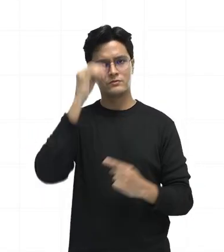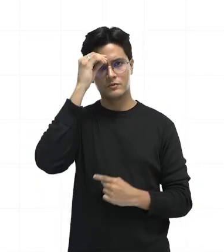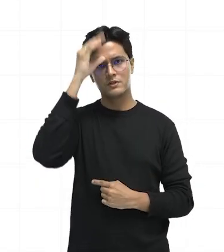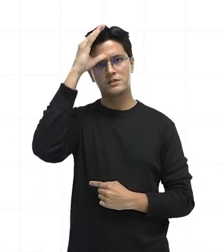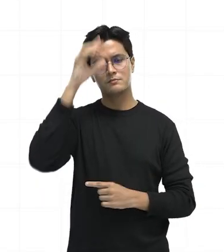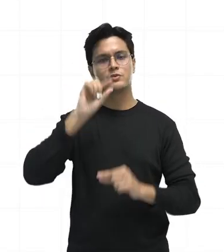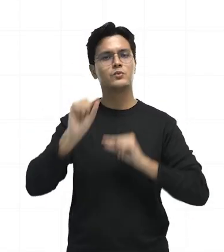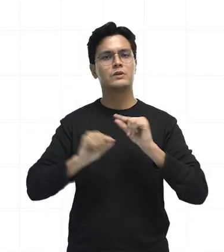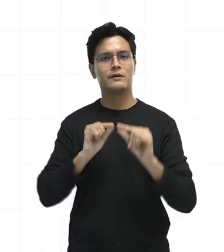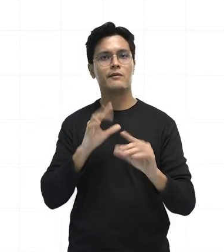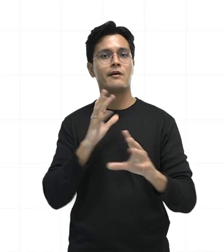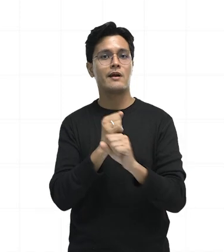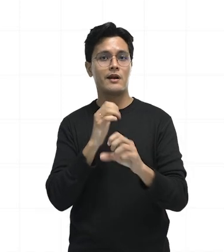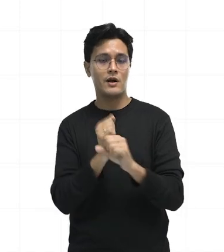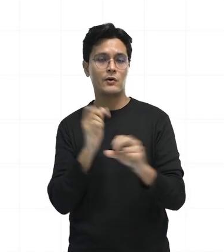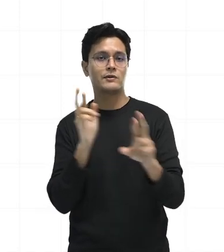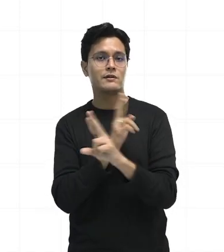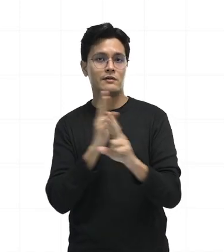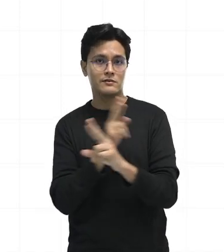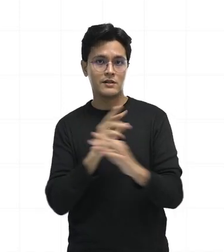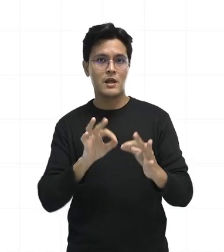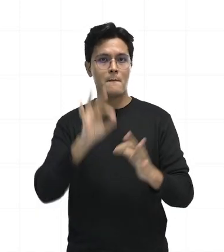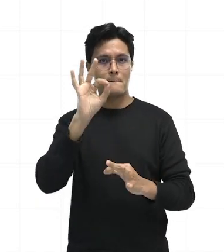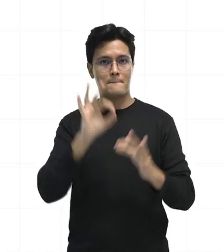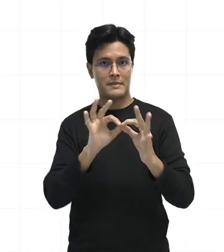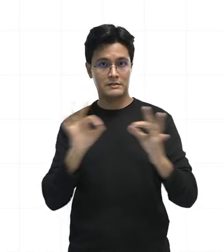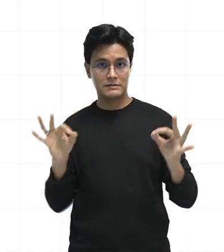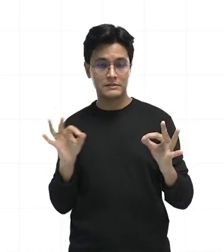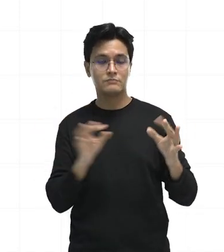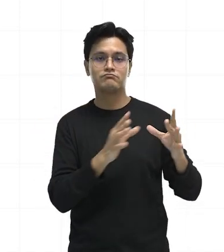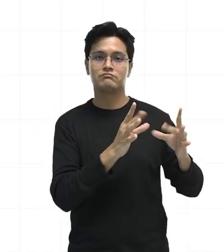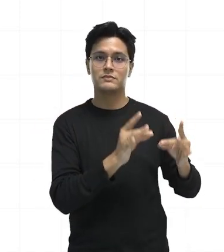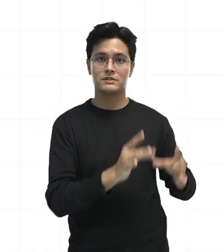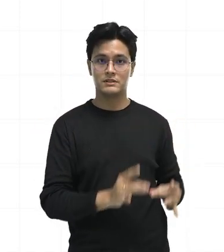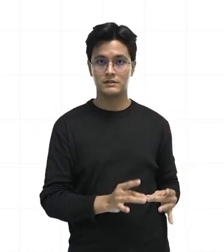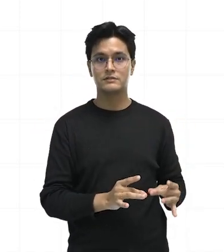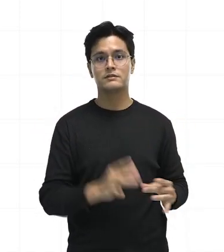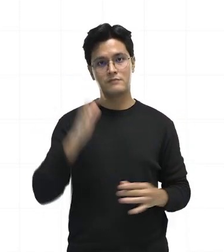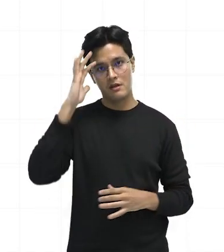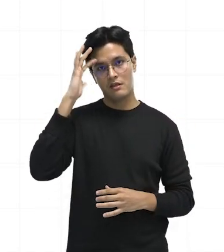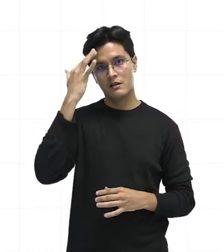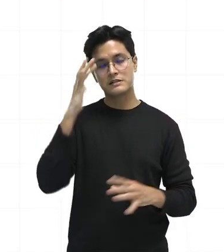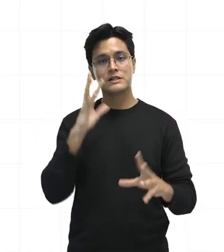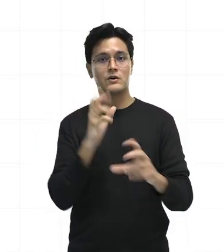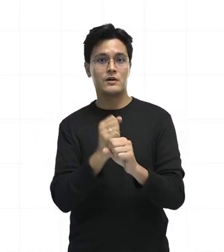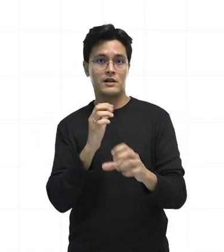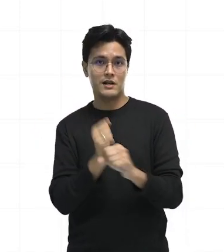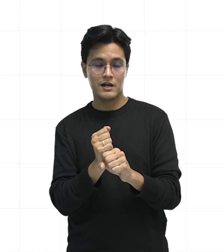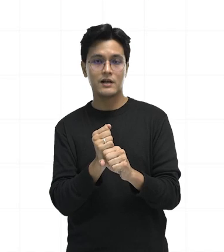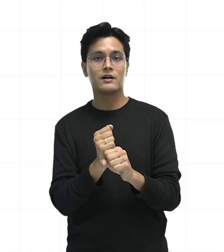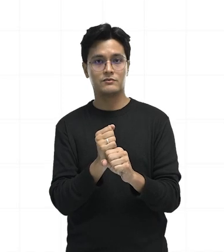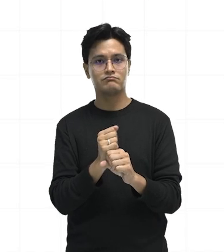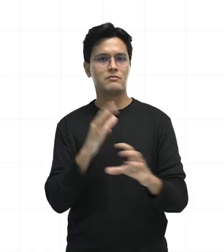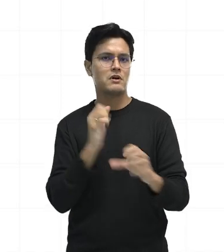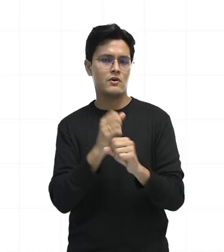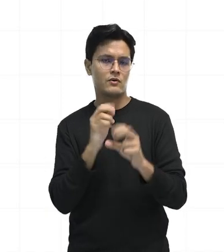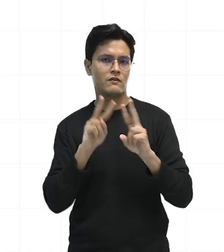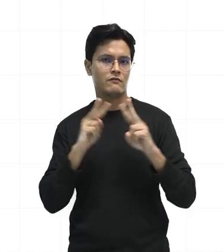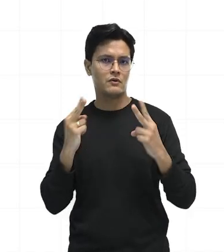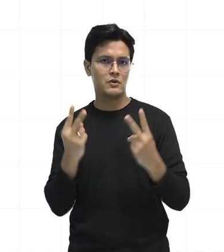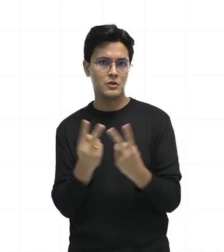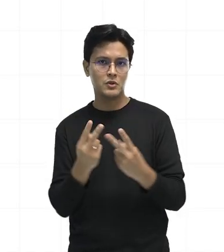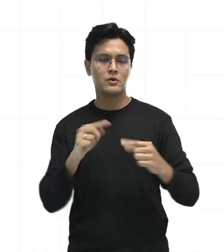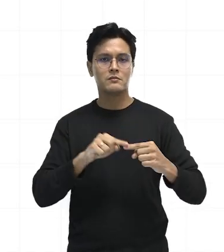são problemas envolvendo medições. O detalhamento é a resolução e elaboração de problemas. Cálculo de volume de